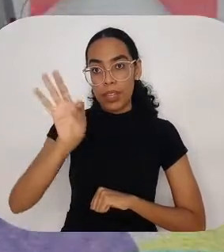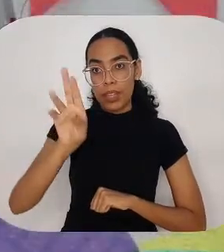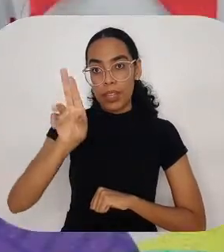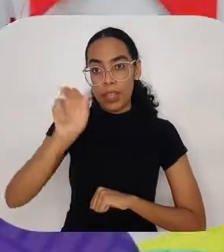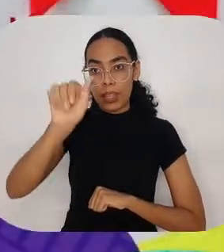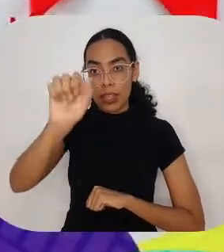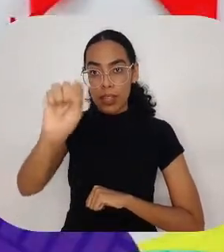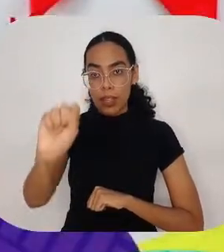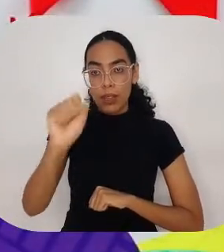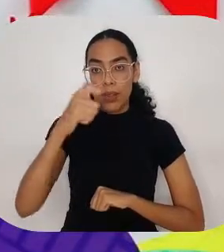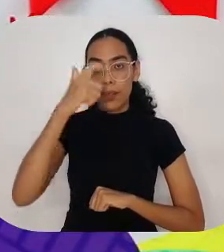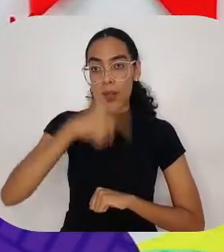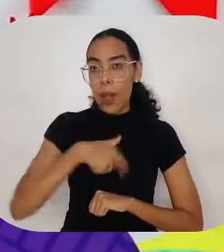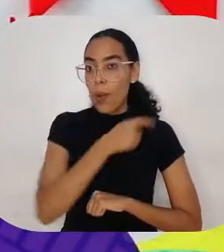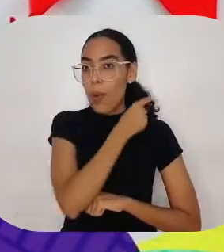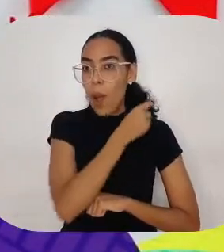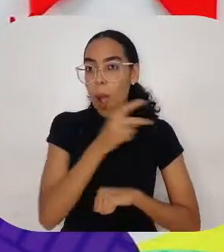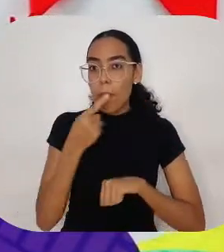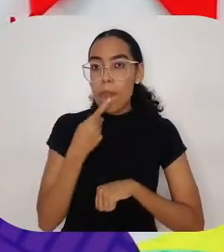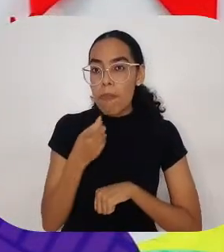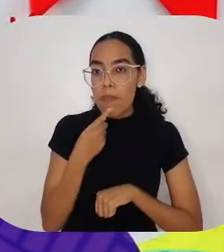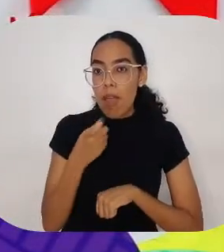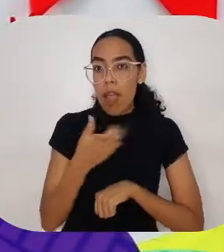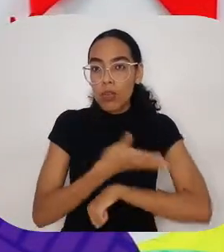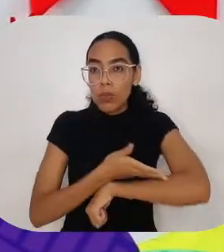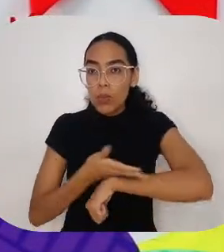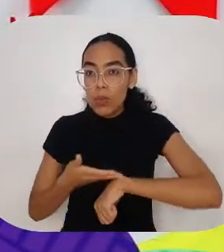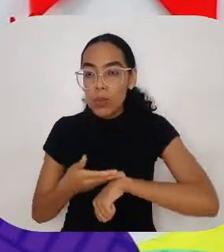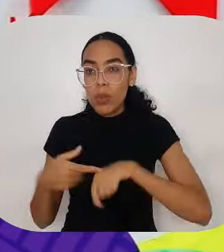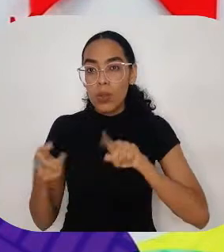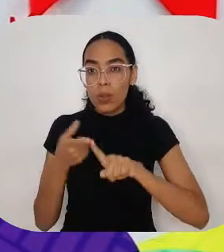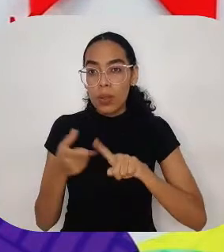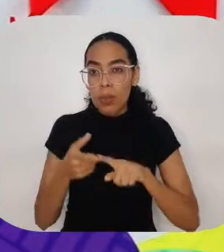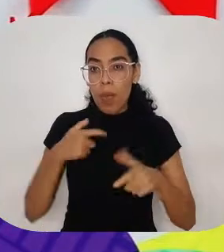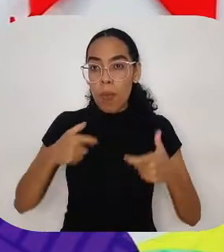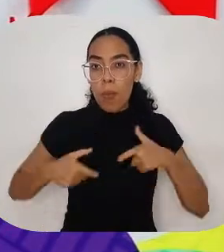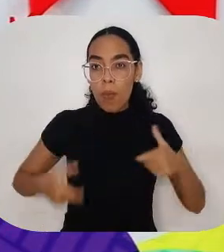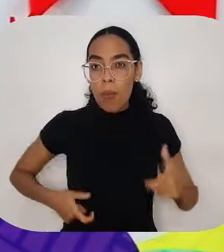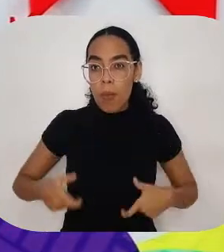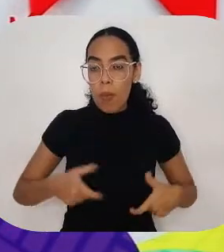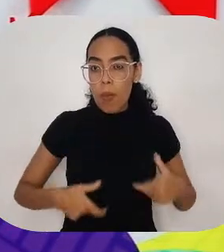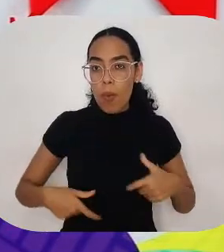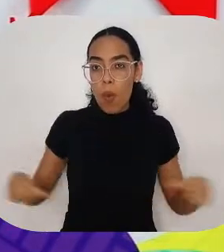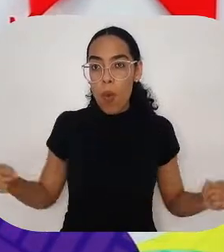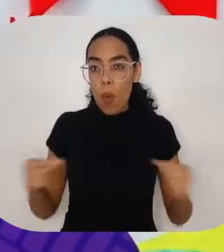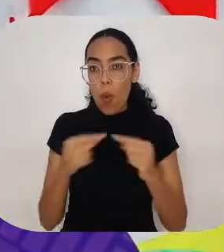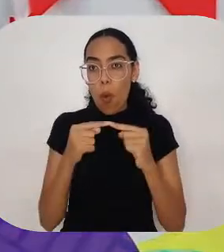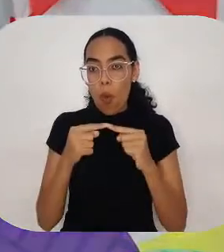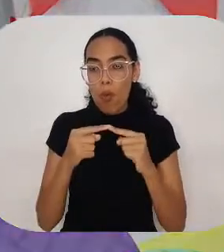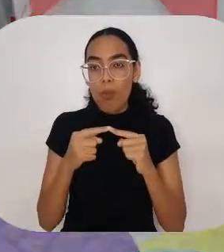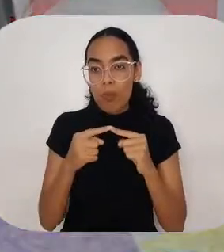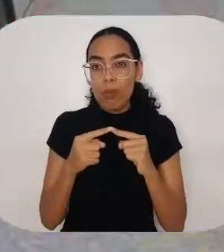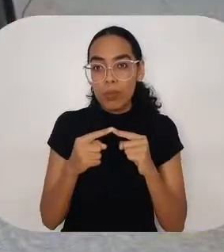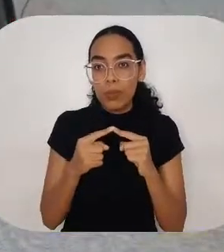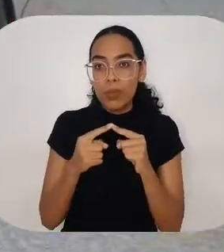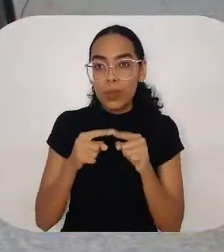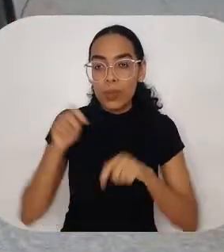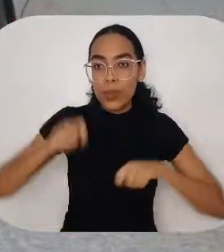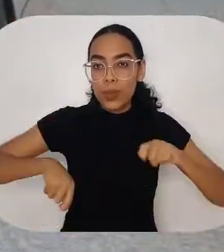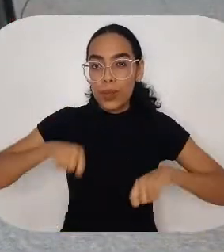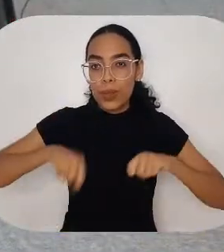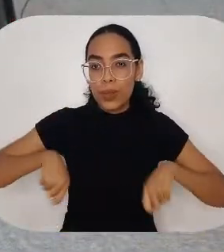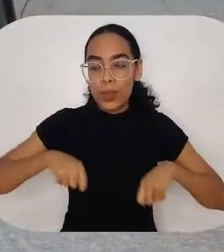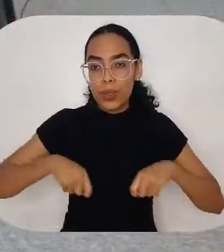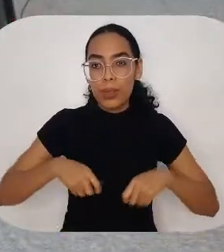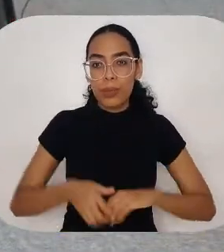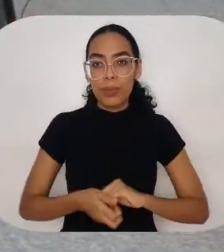de palha, tenho cabelo preto, olhos castanhos, pele clara. Estou com uma blusa xadrez em homenagem ao São João, calça jeans